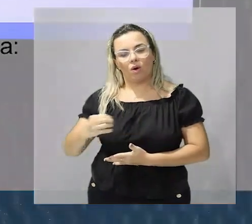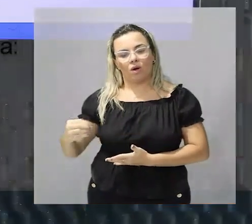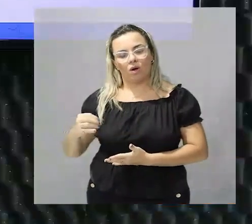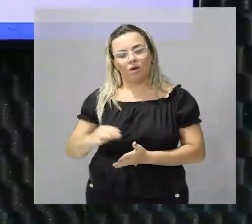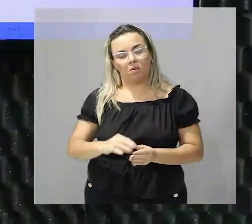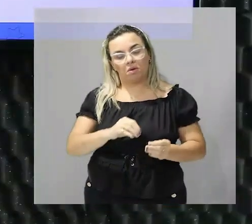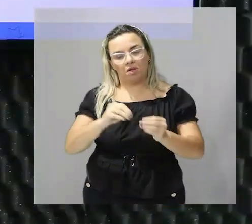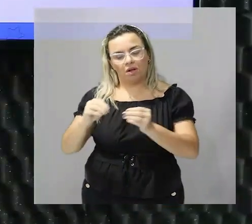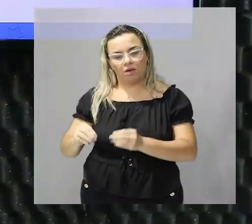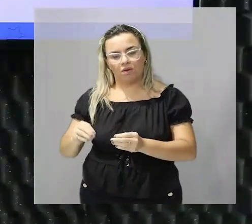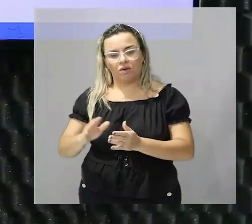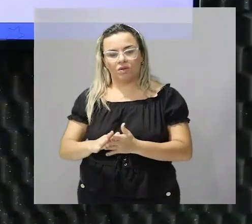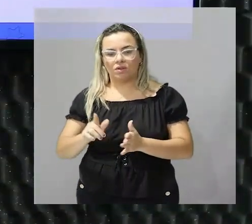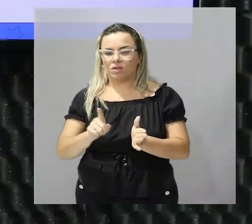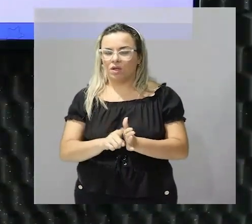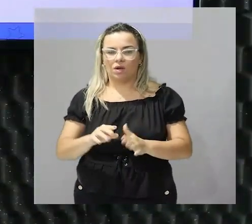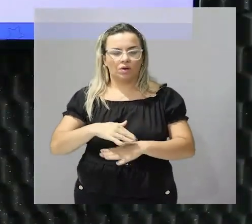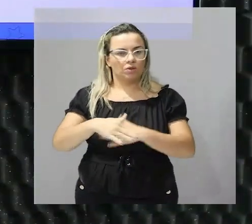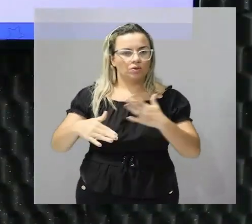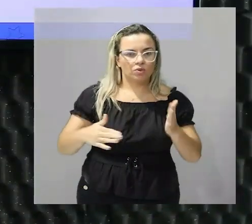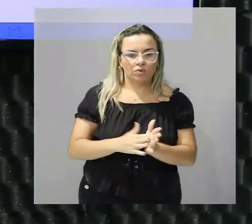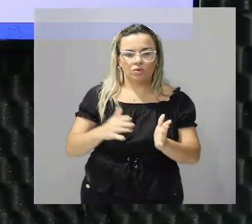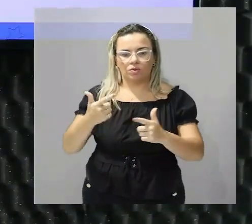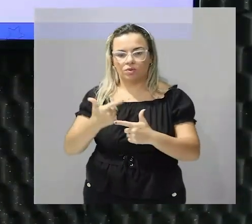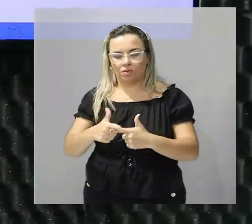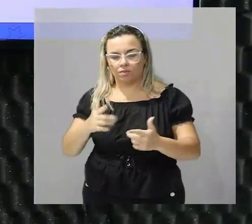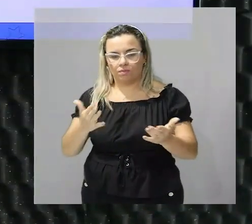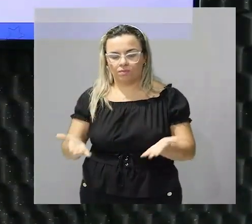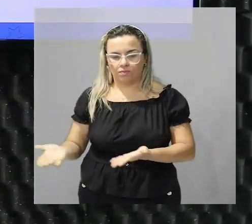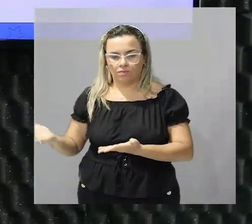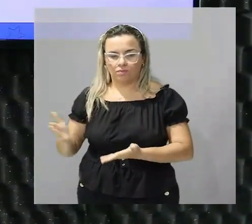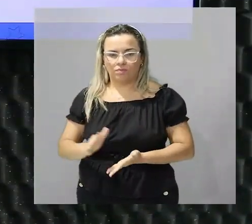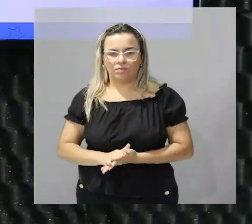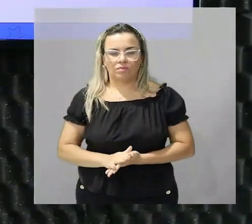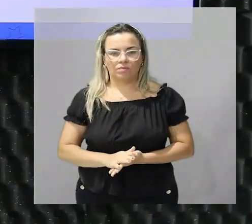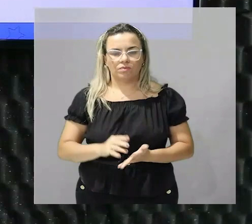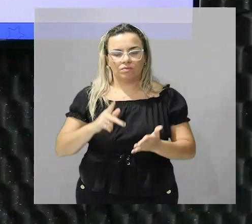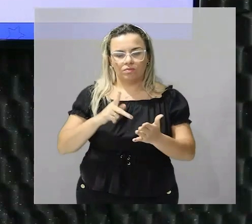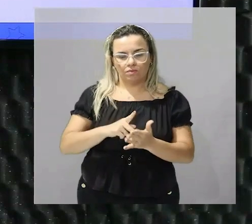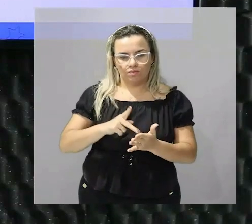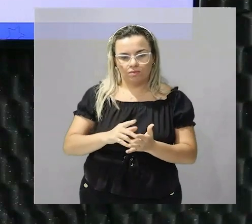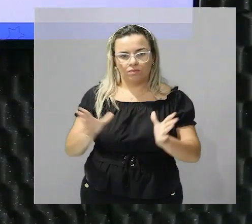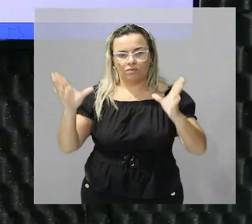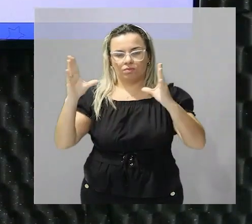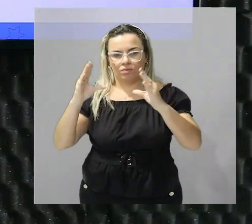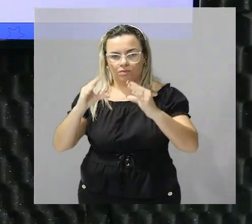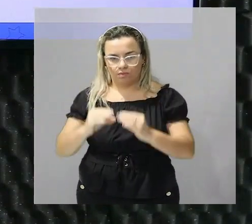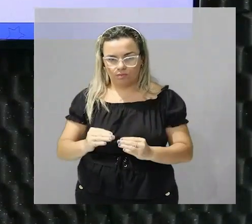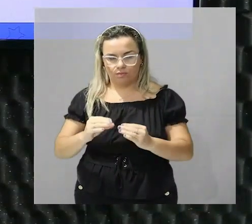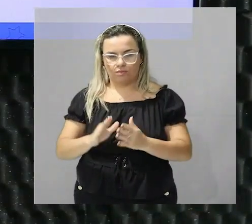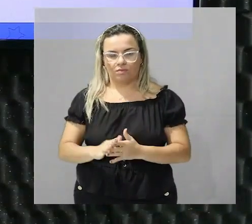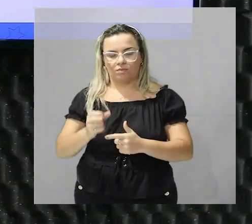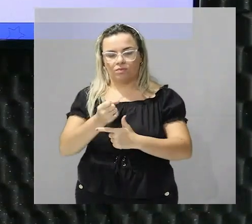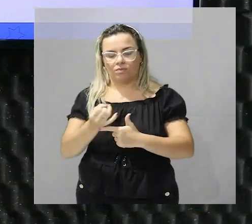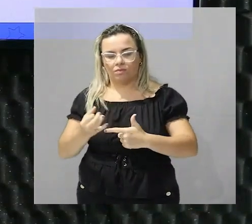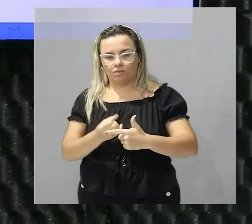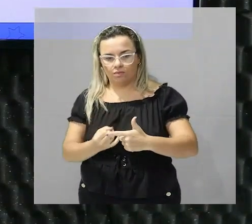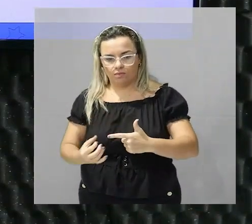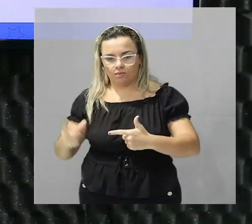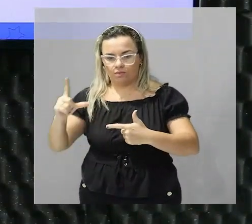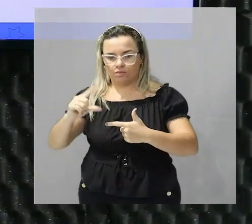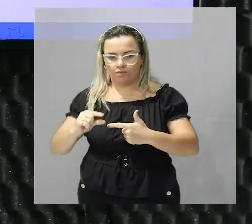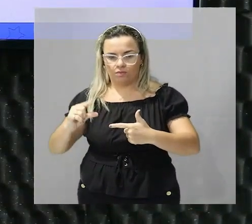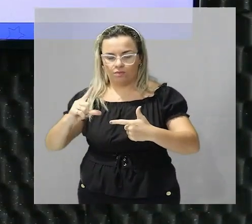divisão. É o mesmo resultado, certinho? Na minha divisão, na verdade, na redução da fração, né? Nós vamos